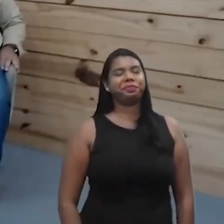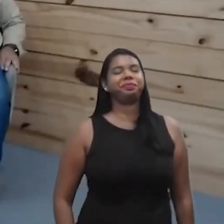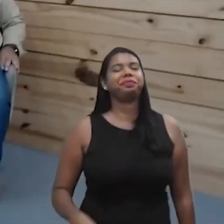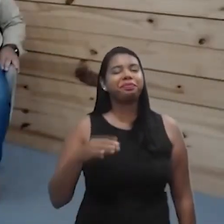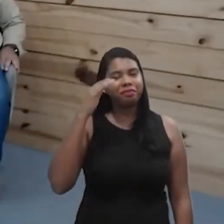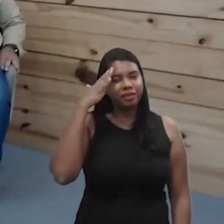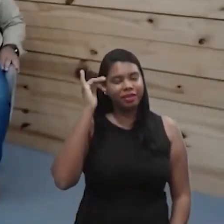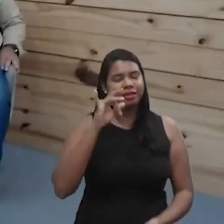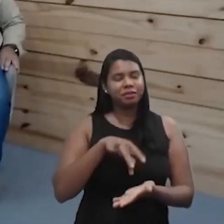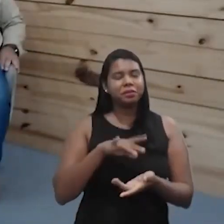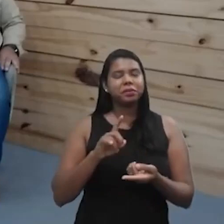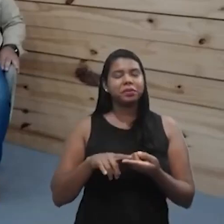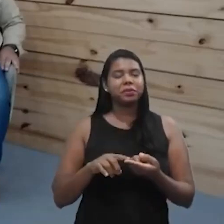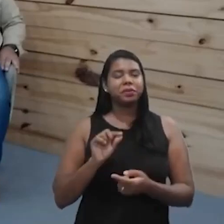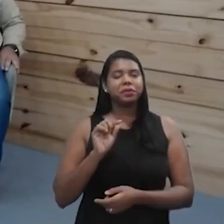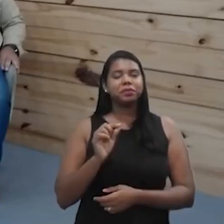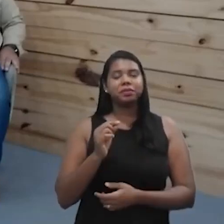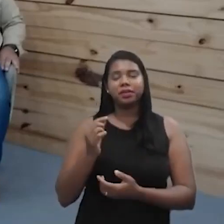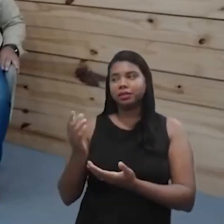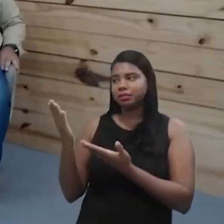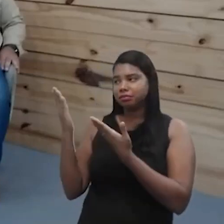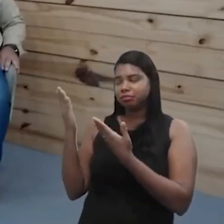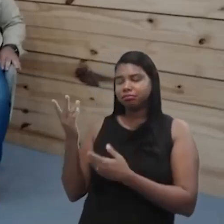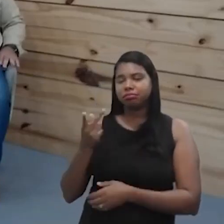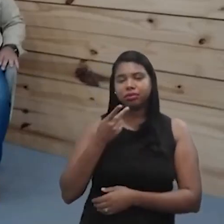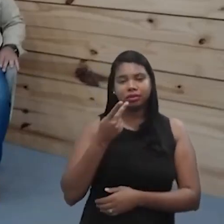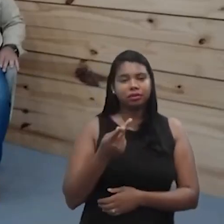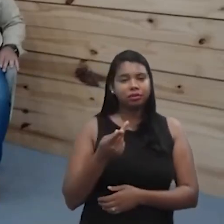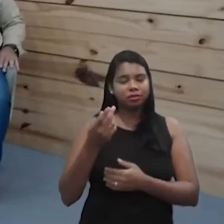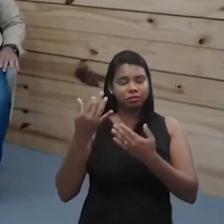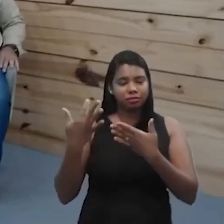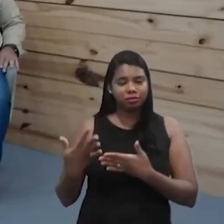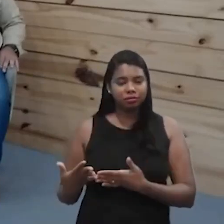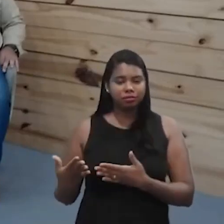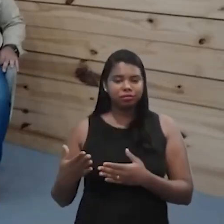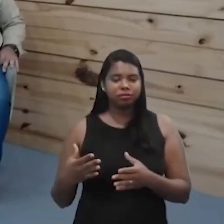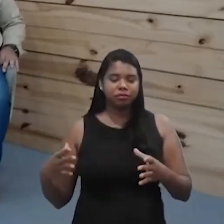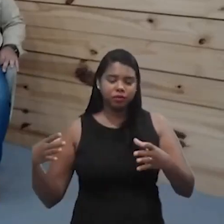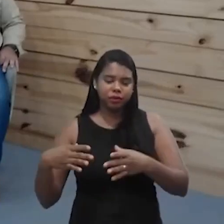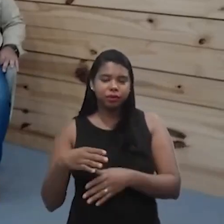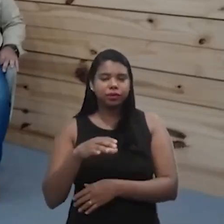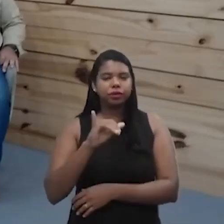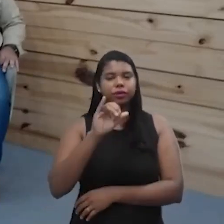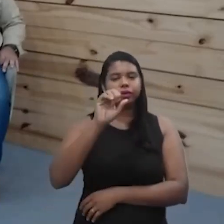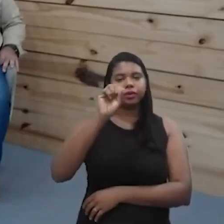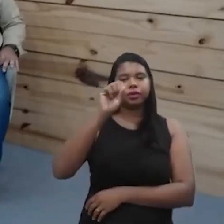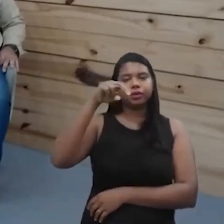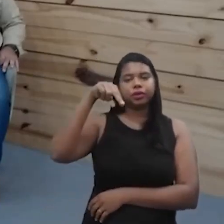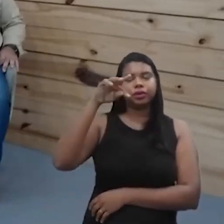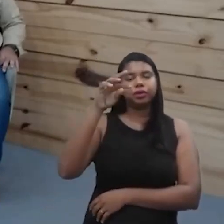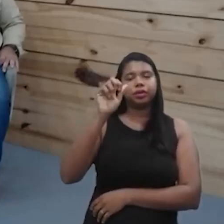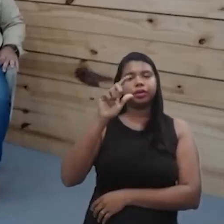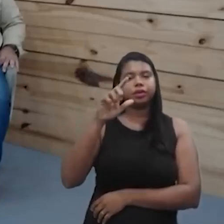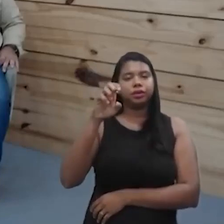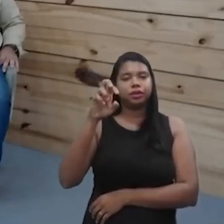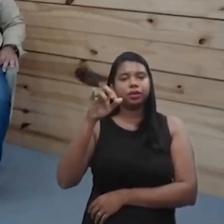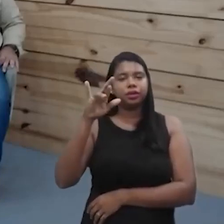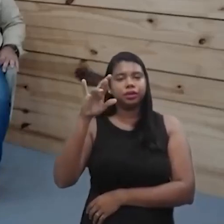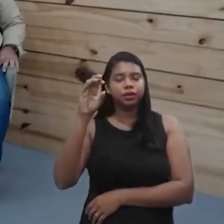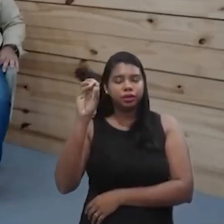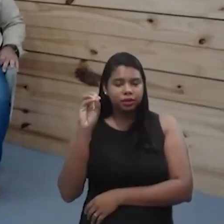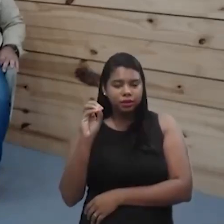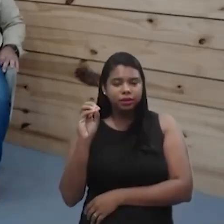pegando o gancho aí na fala do senhor, por exemplo, do estaleiro de Suape, novas profissões surgiram ali, como